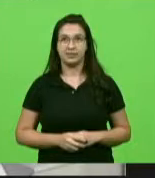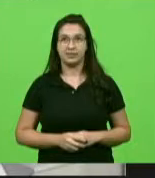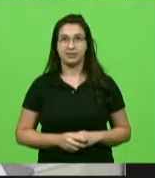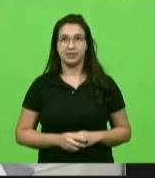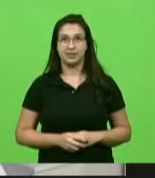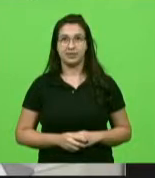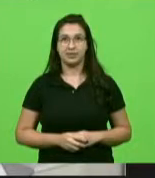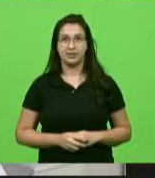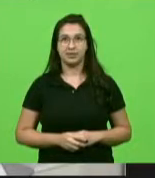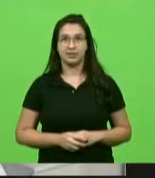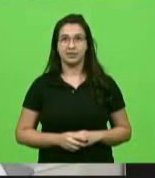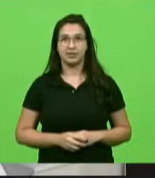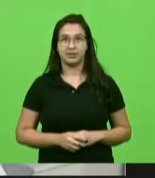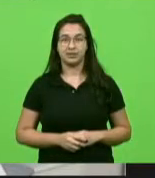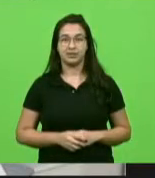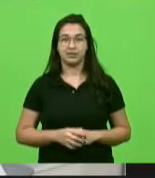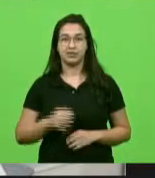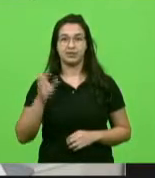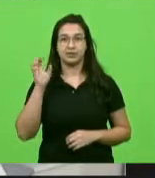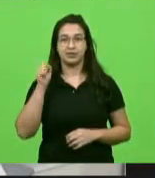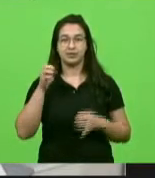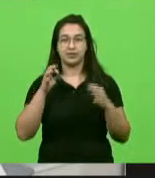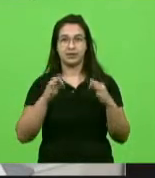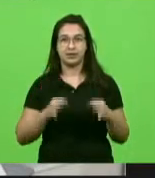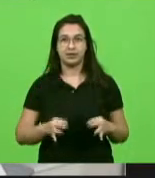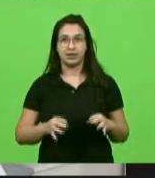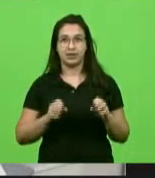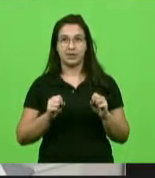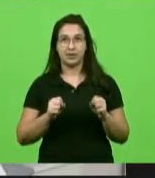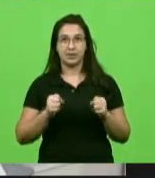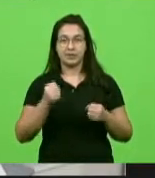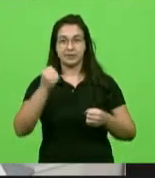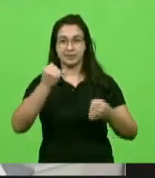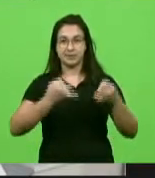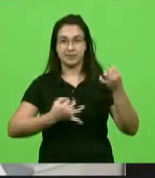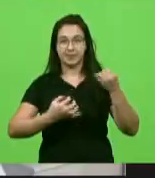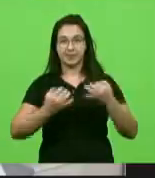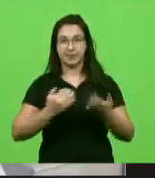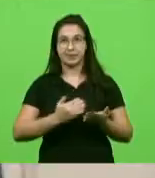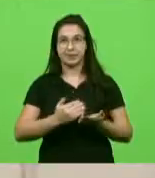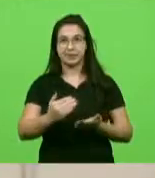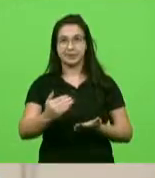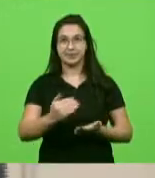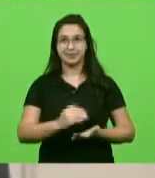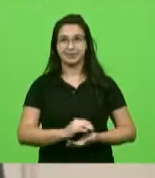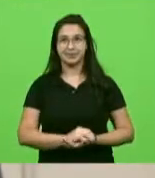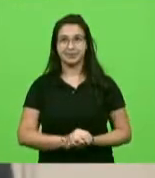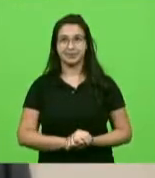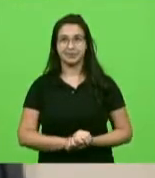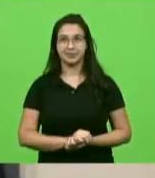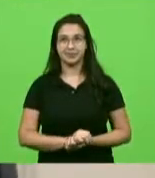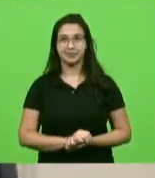está chegando. Ouvimos perfeitamente. Vossa Excelência tem a palavra. Muito obrigado. Muito obrigado.